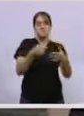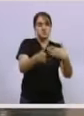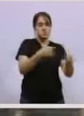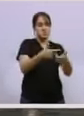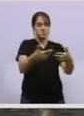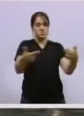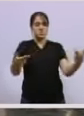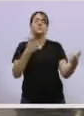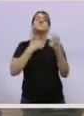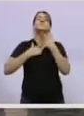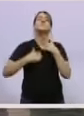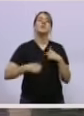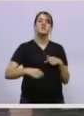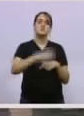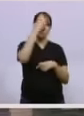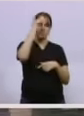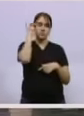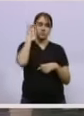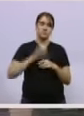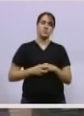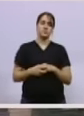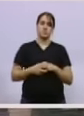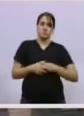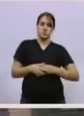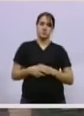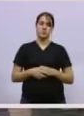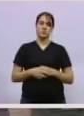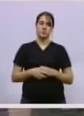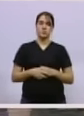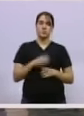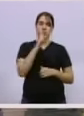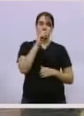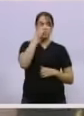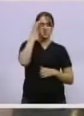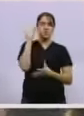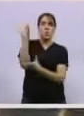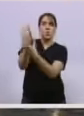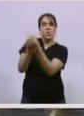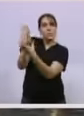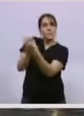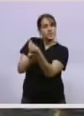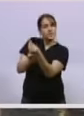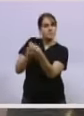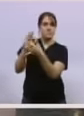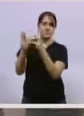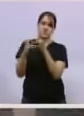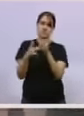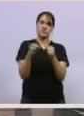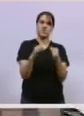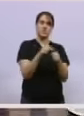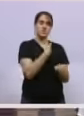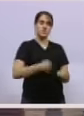construções ideológicas que foram geradas em torno da figura sagrada. Esse é um risco que todos nós